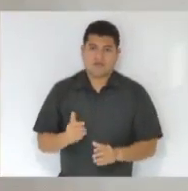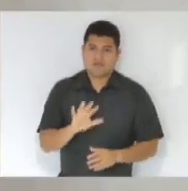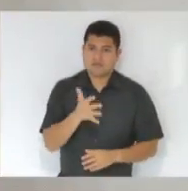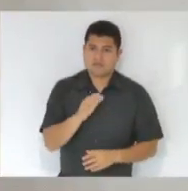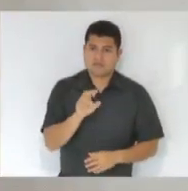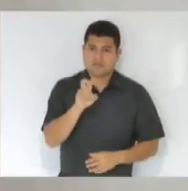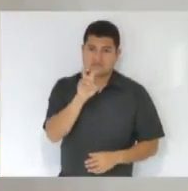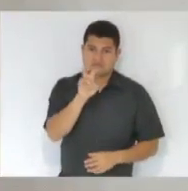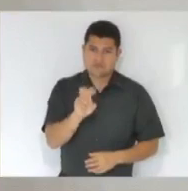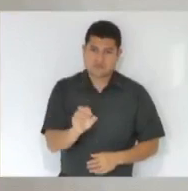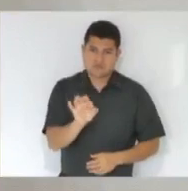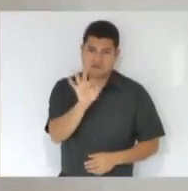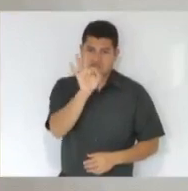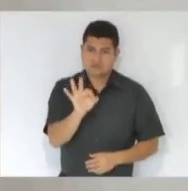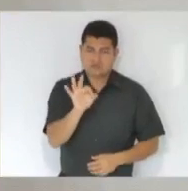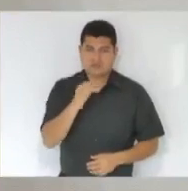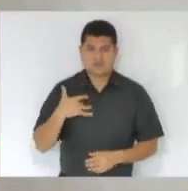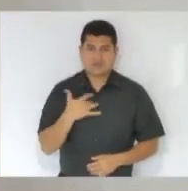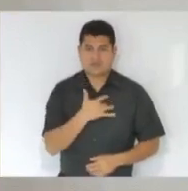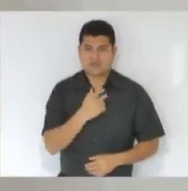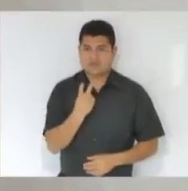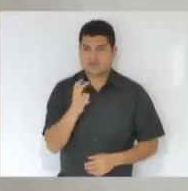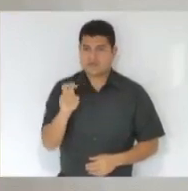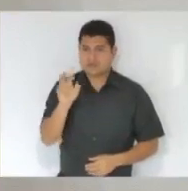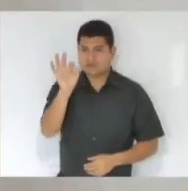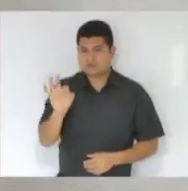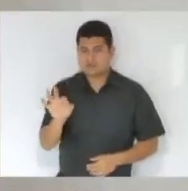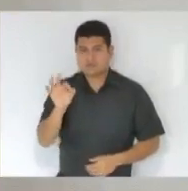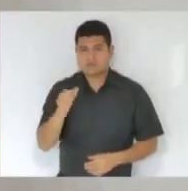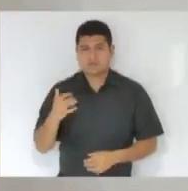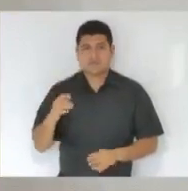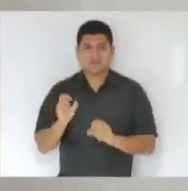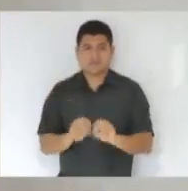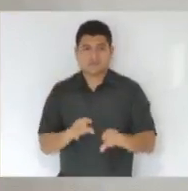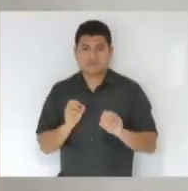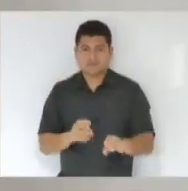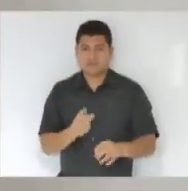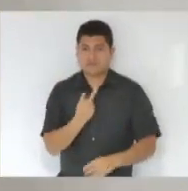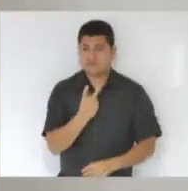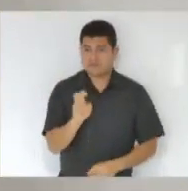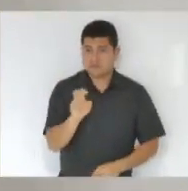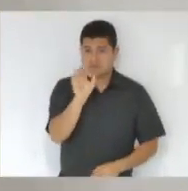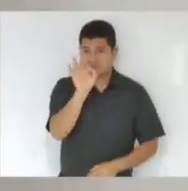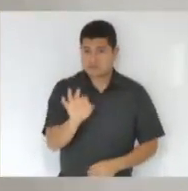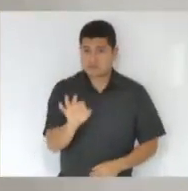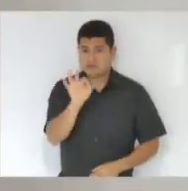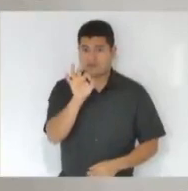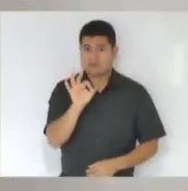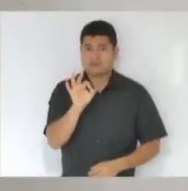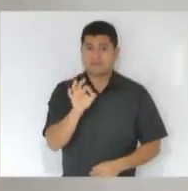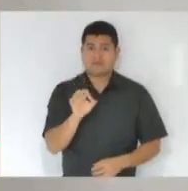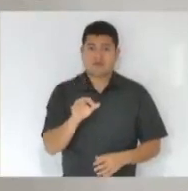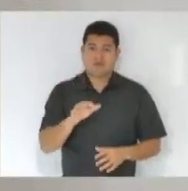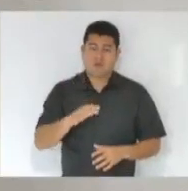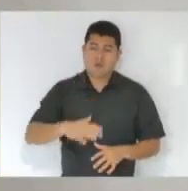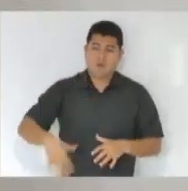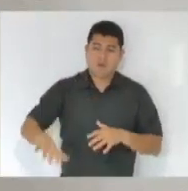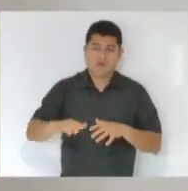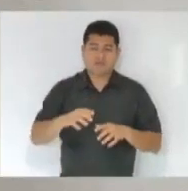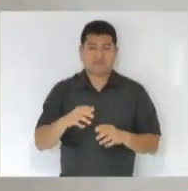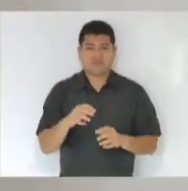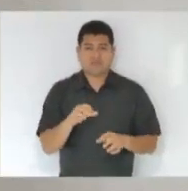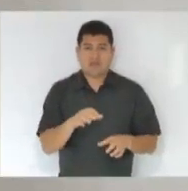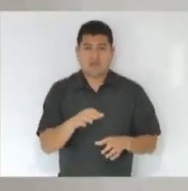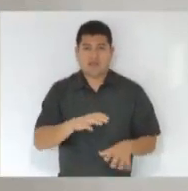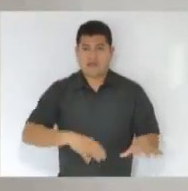saúde, 25% educação e 25% em todas as demais áreas.